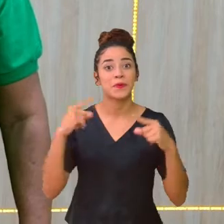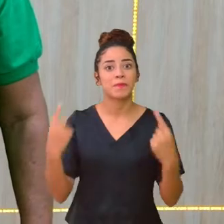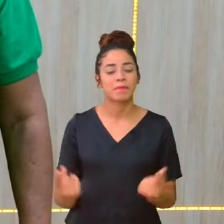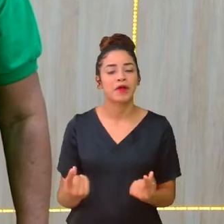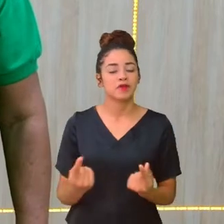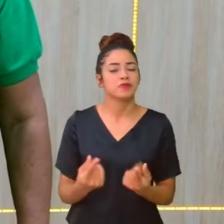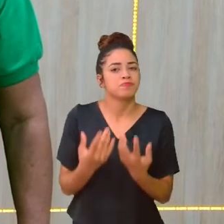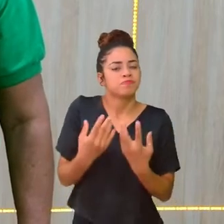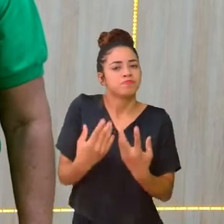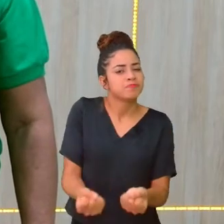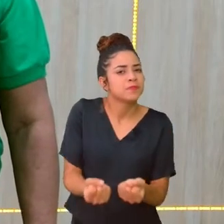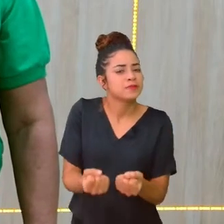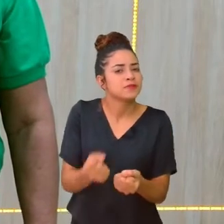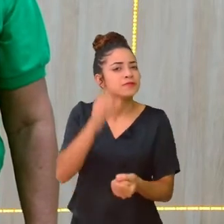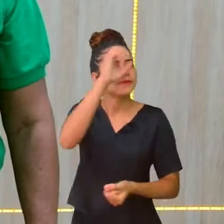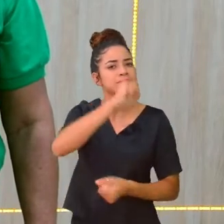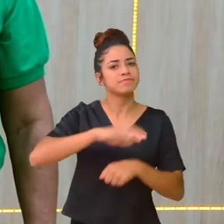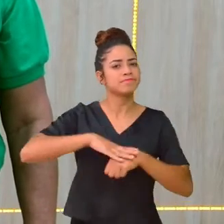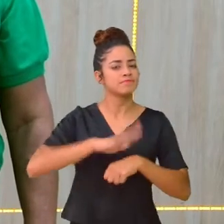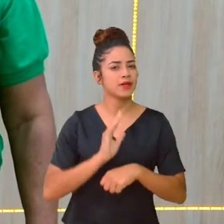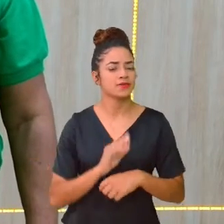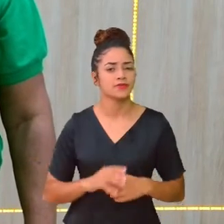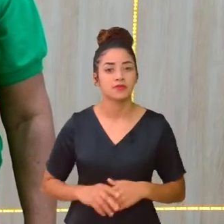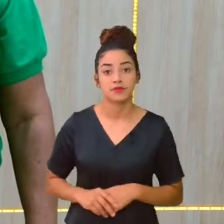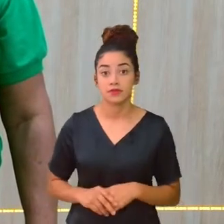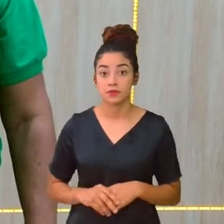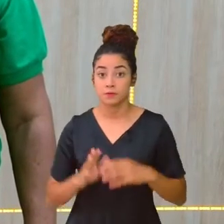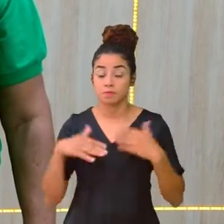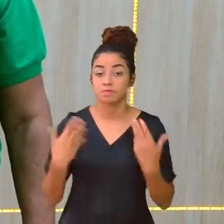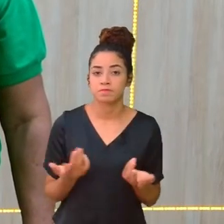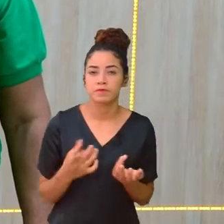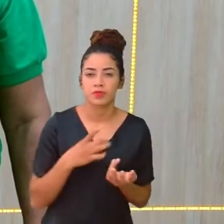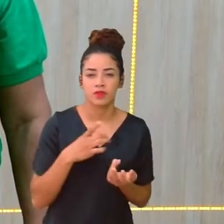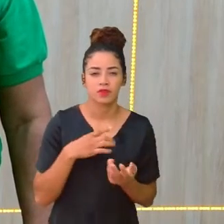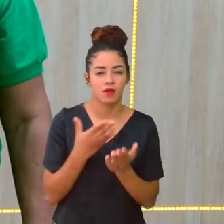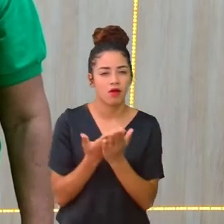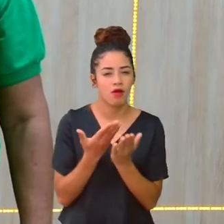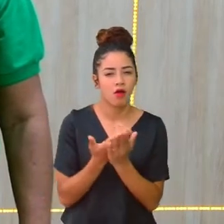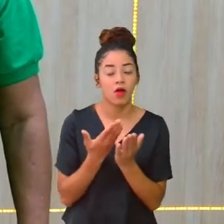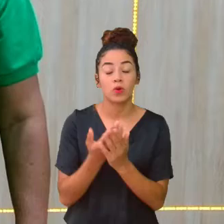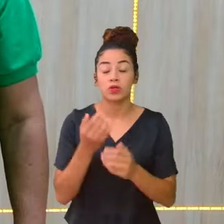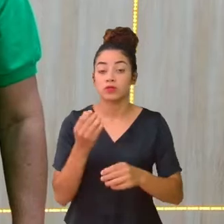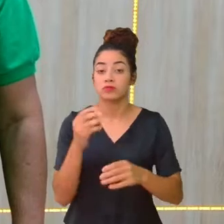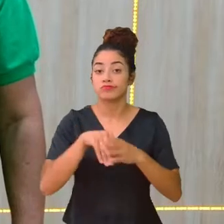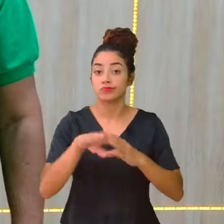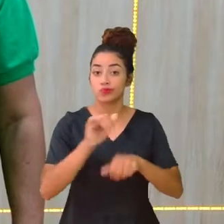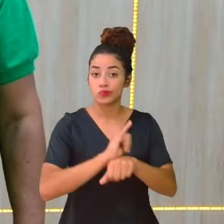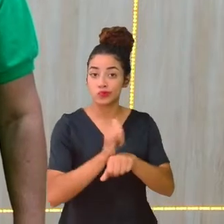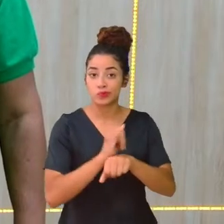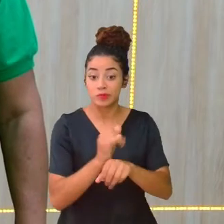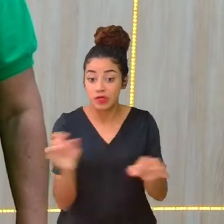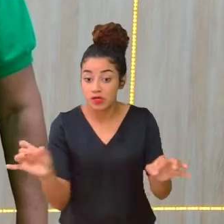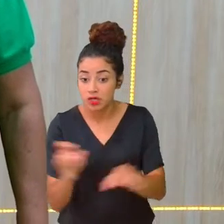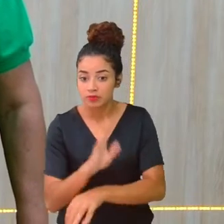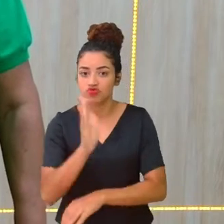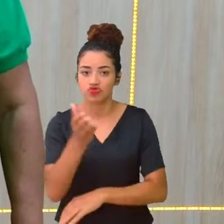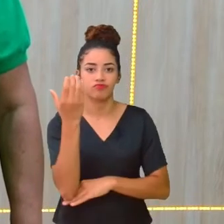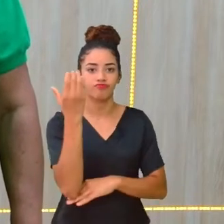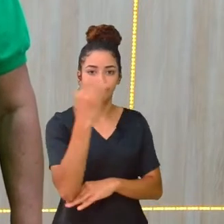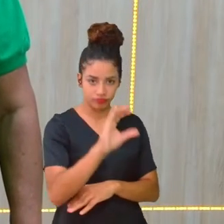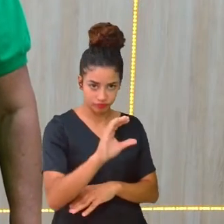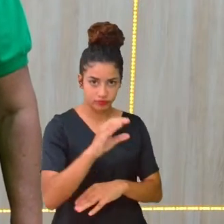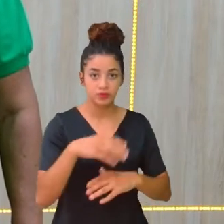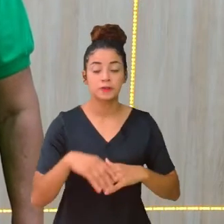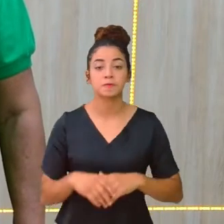vamos saber um pouquinho mais delas. Então, eu tenho que essa aula vai estar no YouTube, assim que terminar.